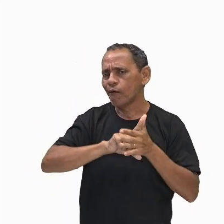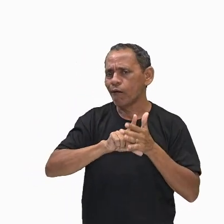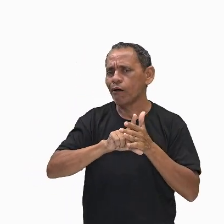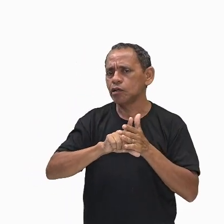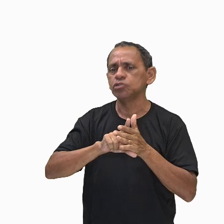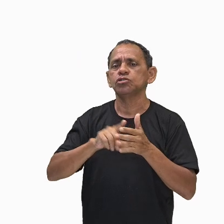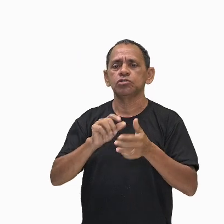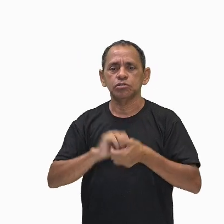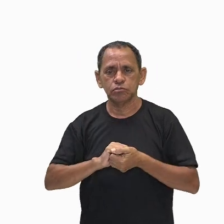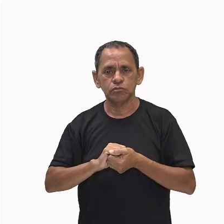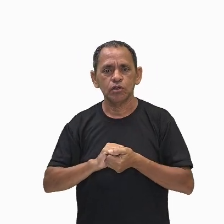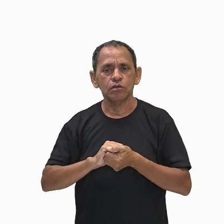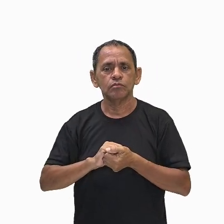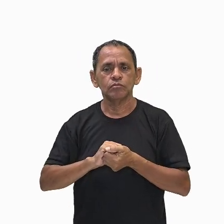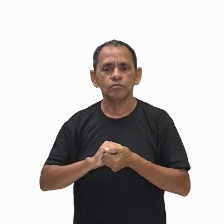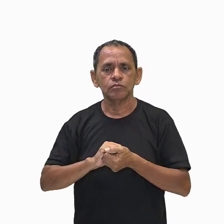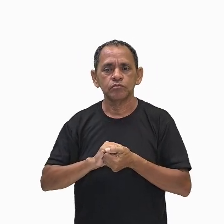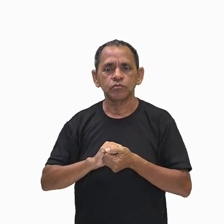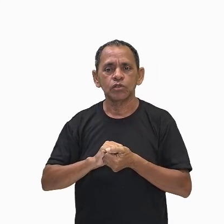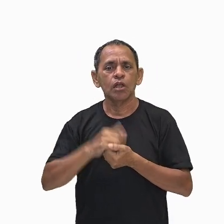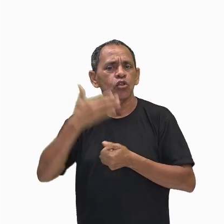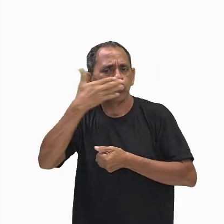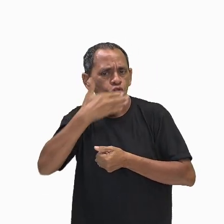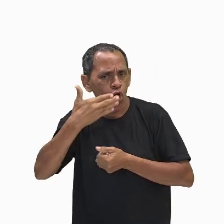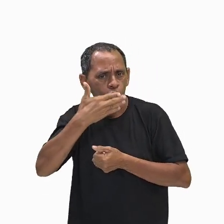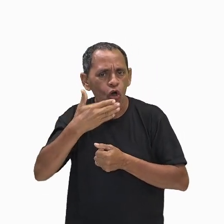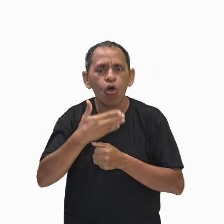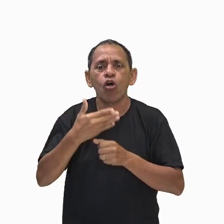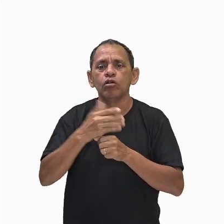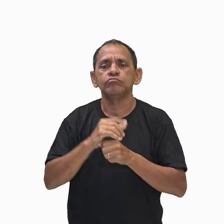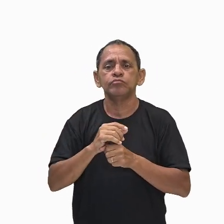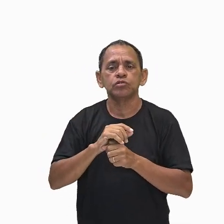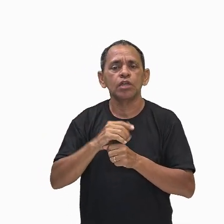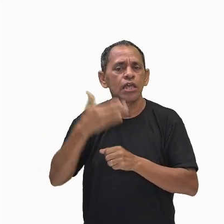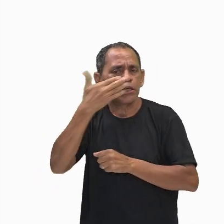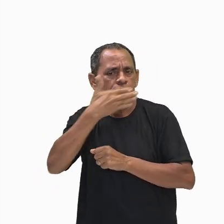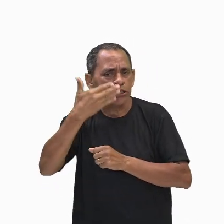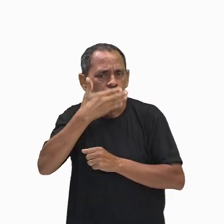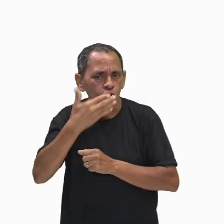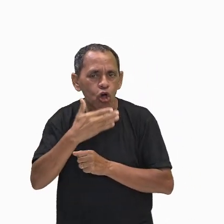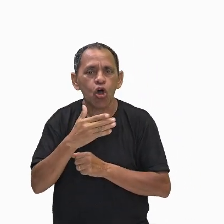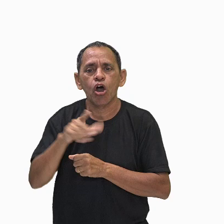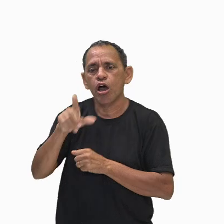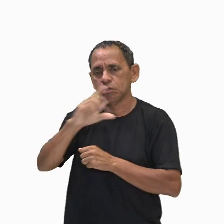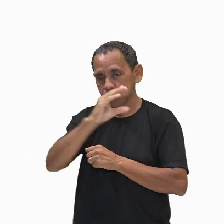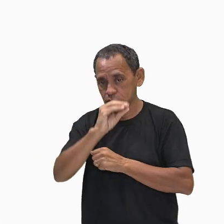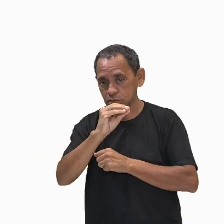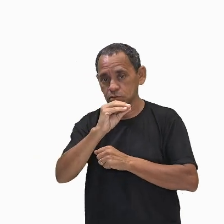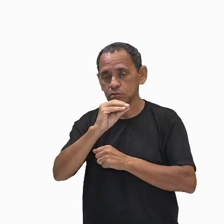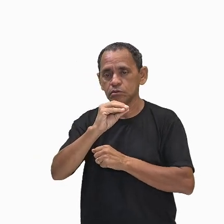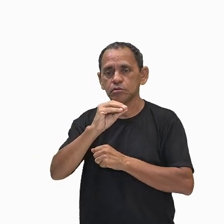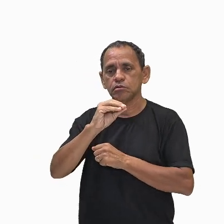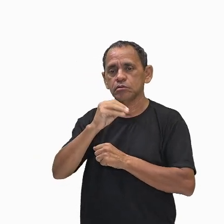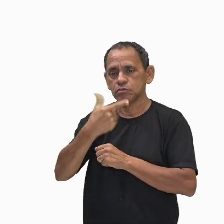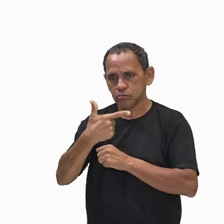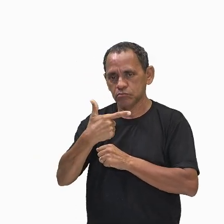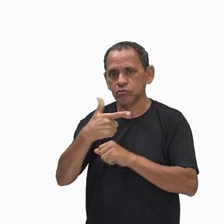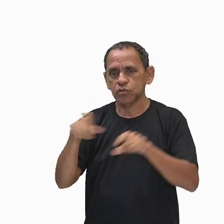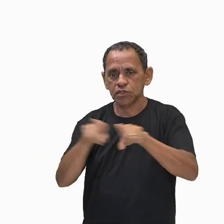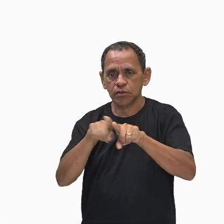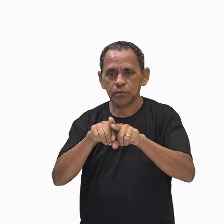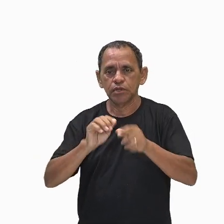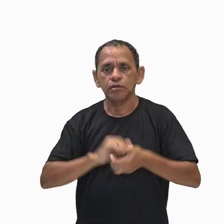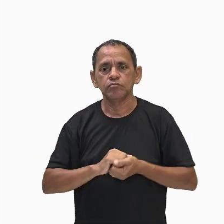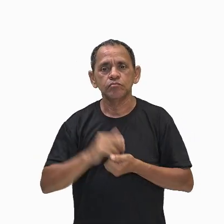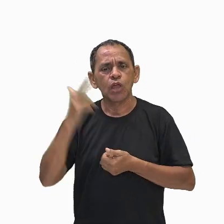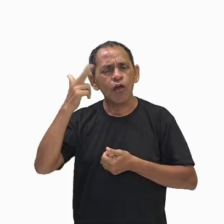fotossíntese, são glicose e oxigênio. E abro um parêntese aqui para fazer uma reflexão para